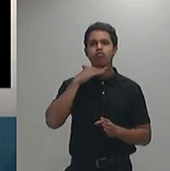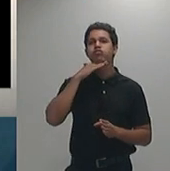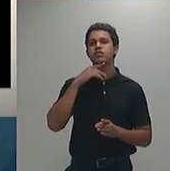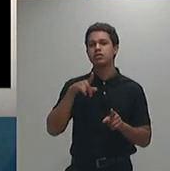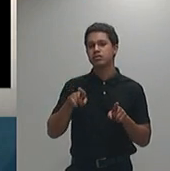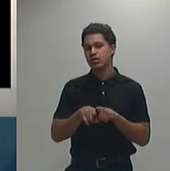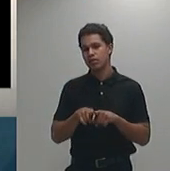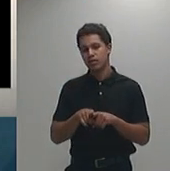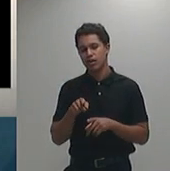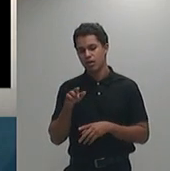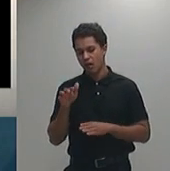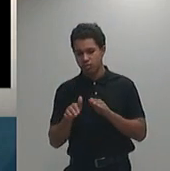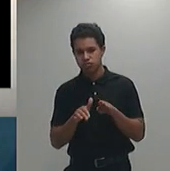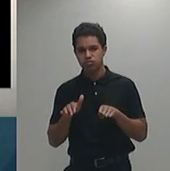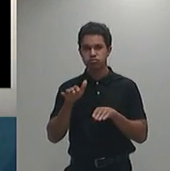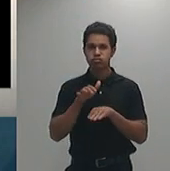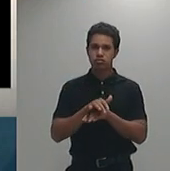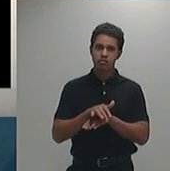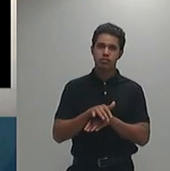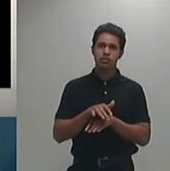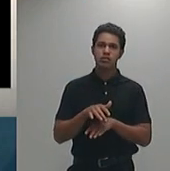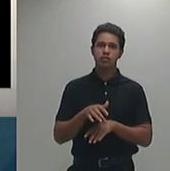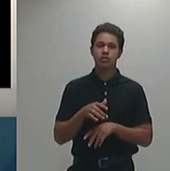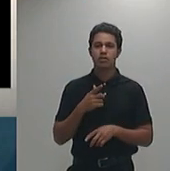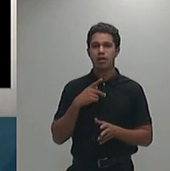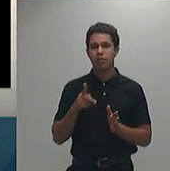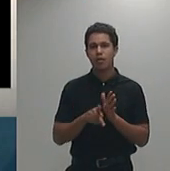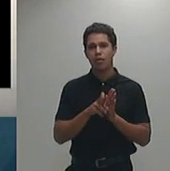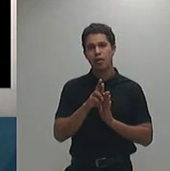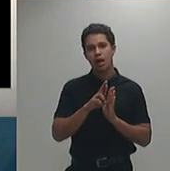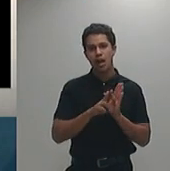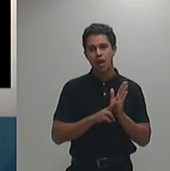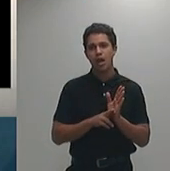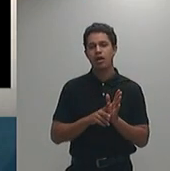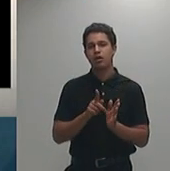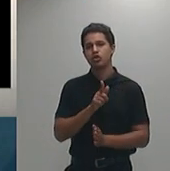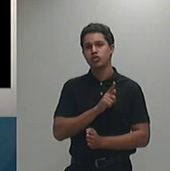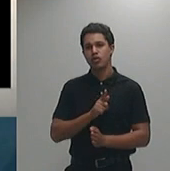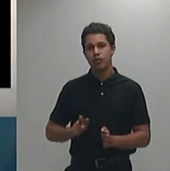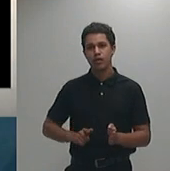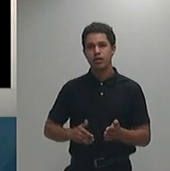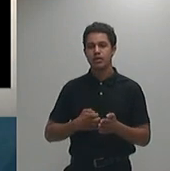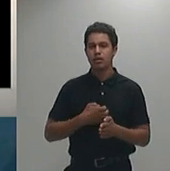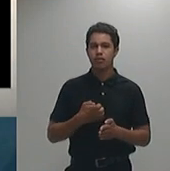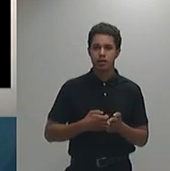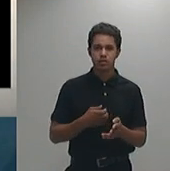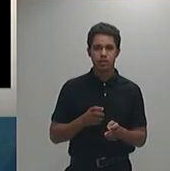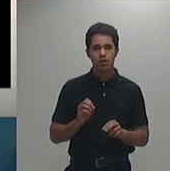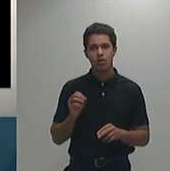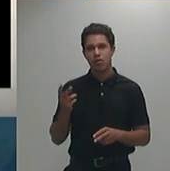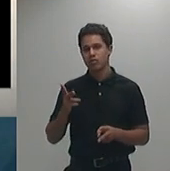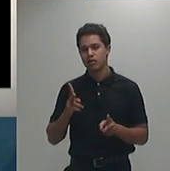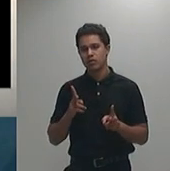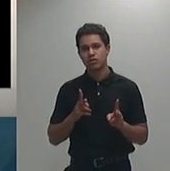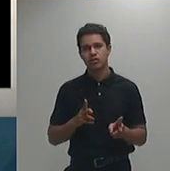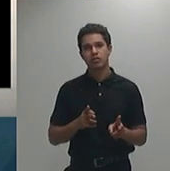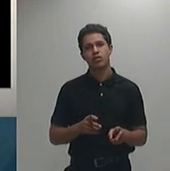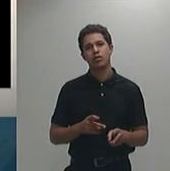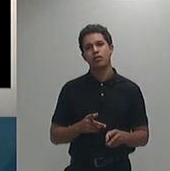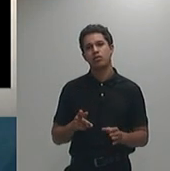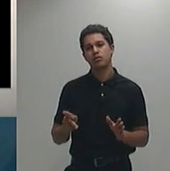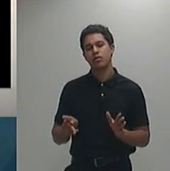prevaleça sobre a observância das regras de governança da companhia ou que prevaleça sobre a